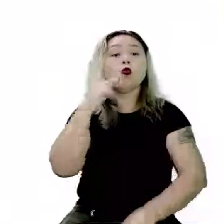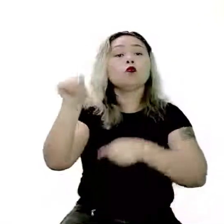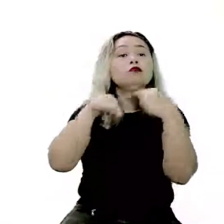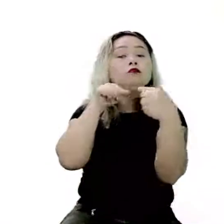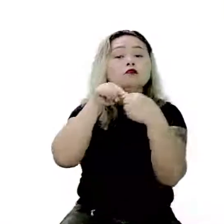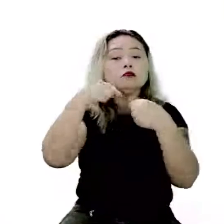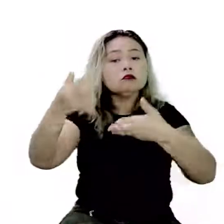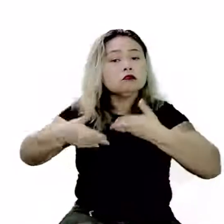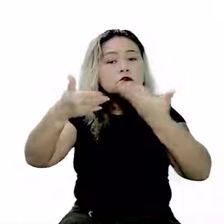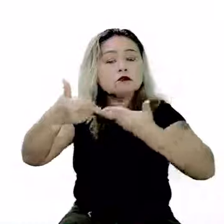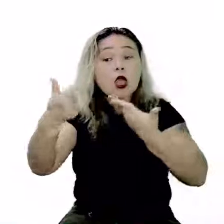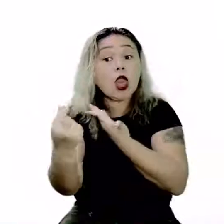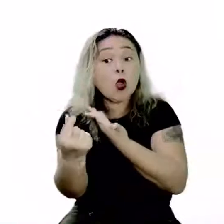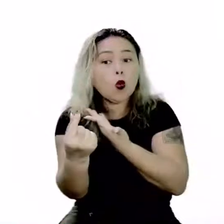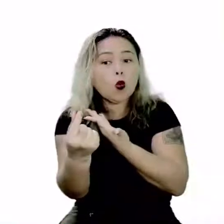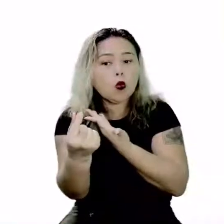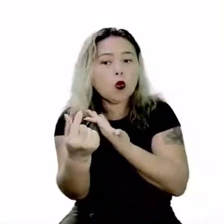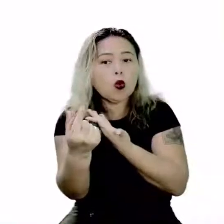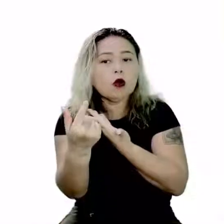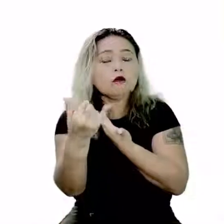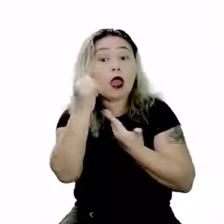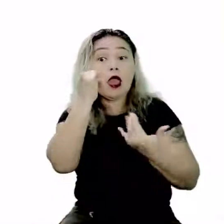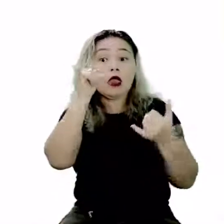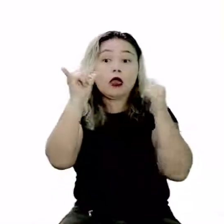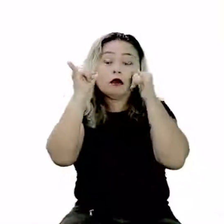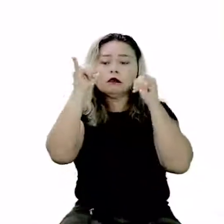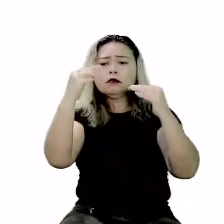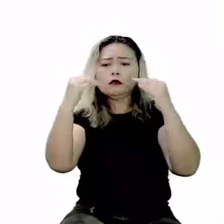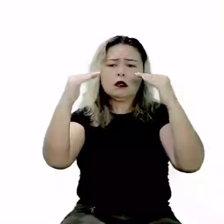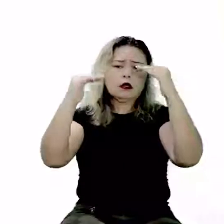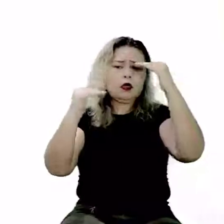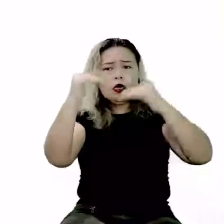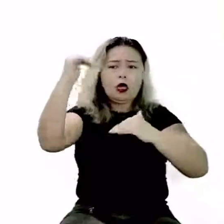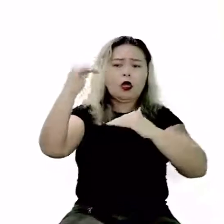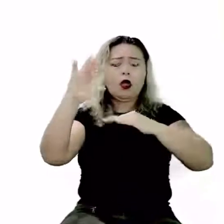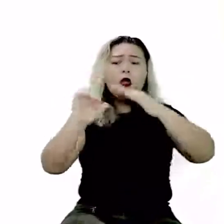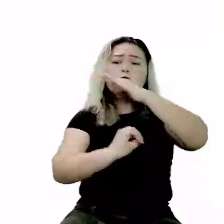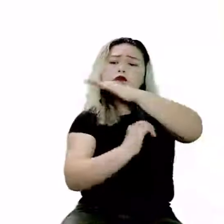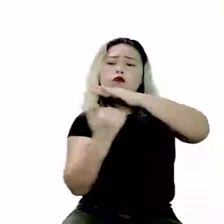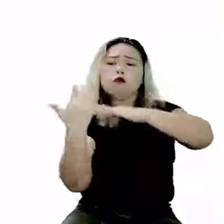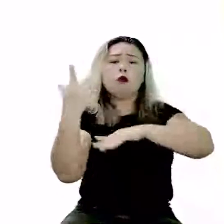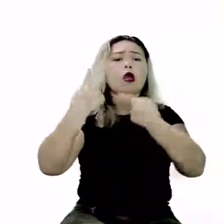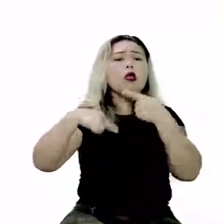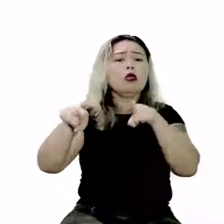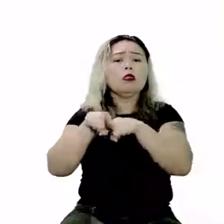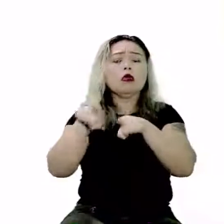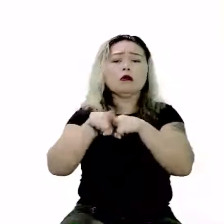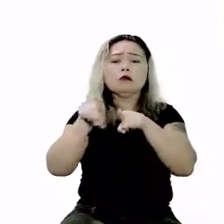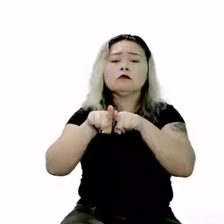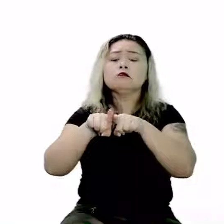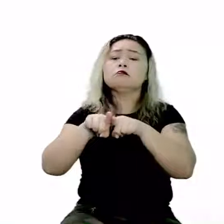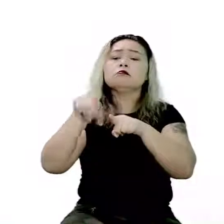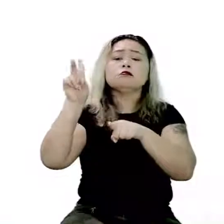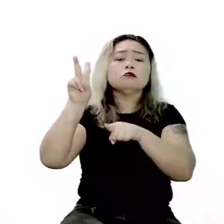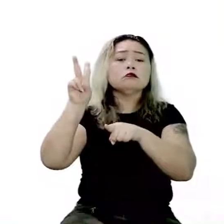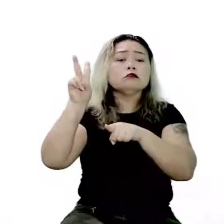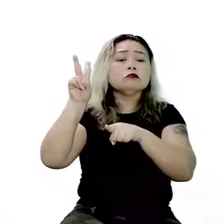desenvolvimento econômico, evitando desequilíbrios ecológicos e também